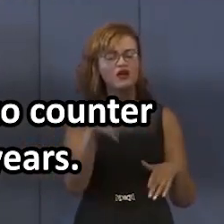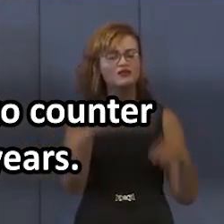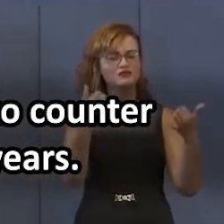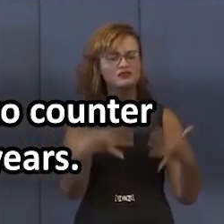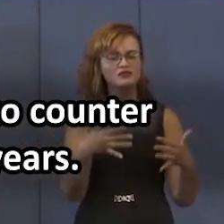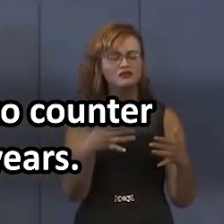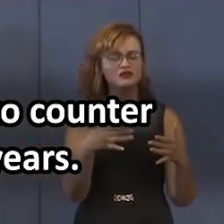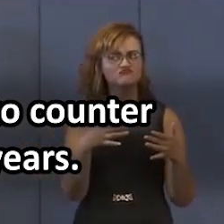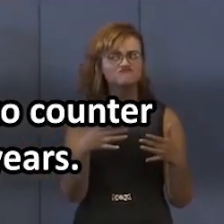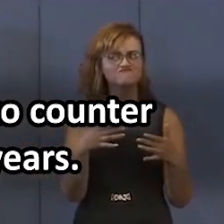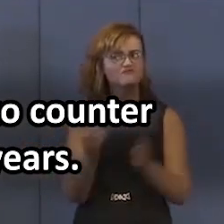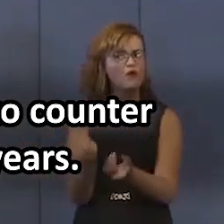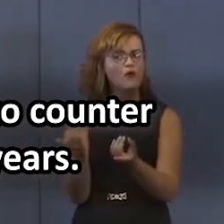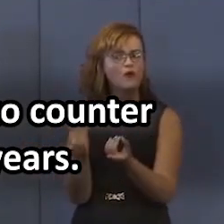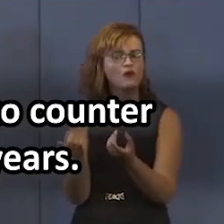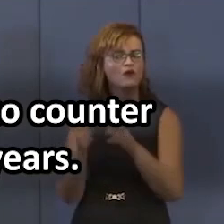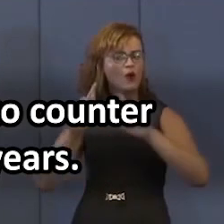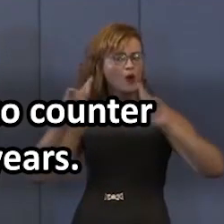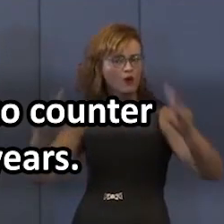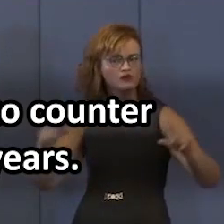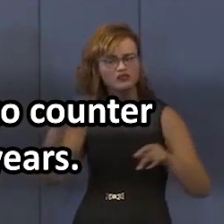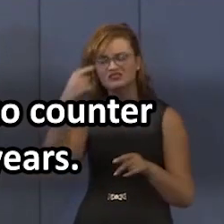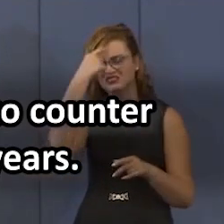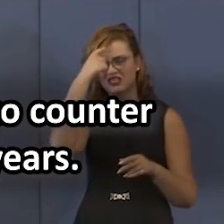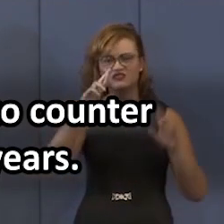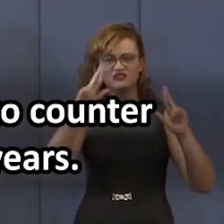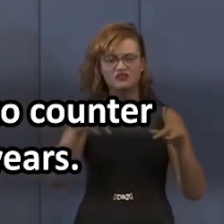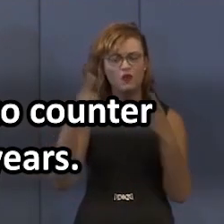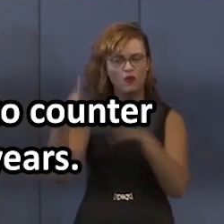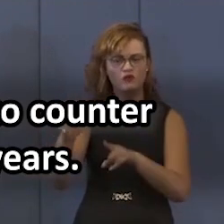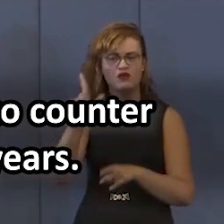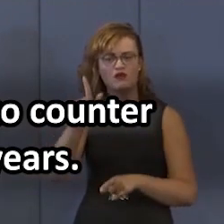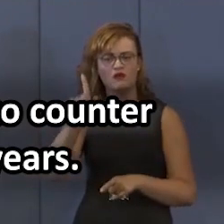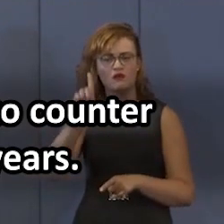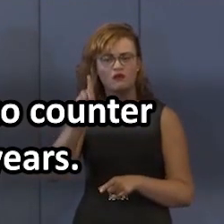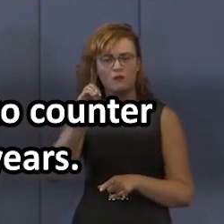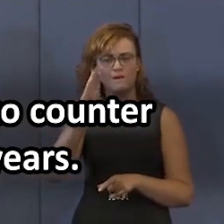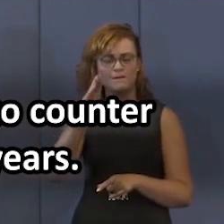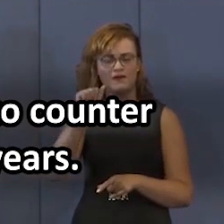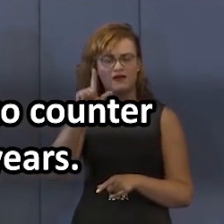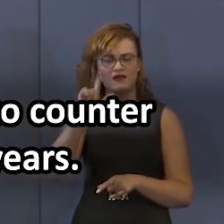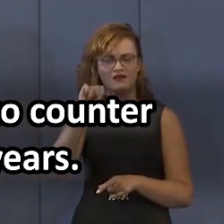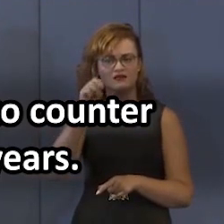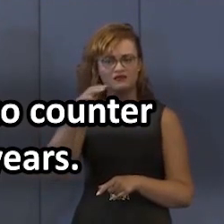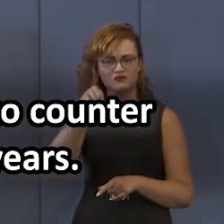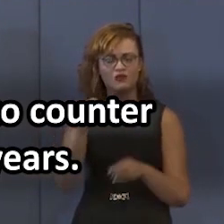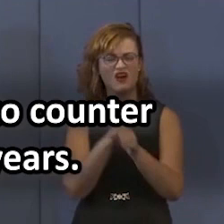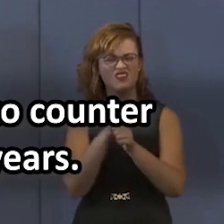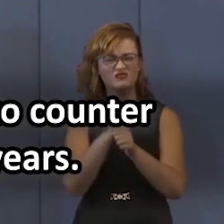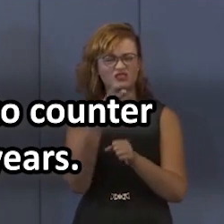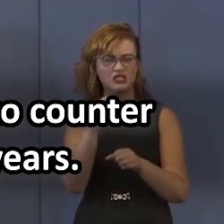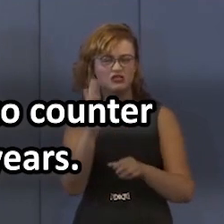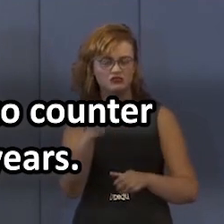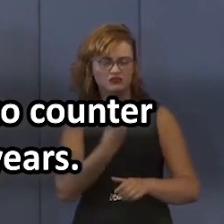se contrapor a essa tendência globalista dos últimos 30 anos, sobretudo,